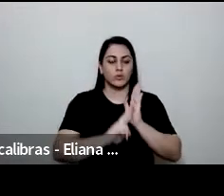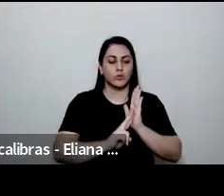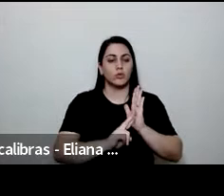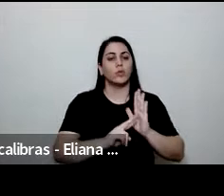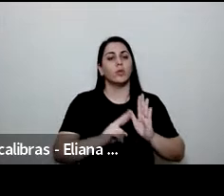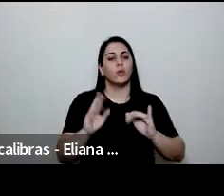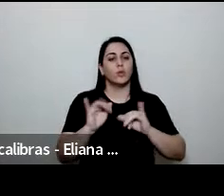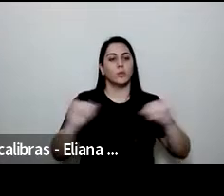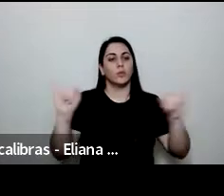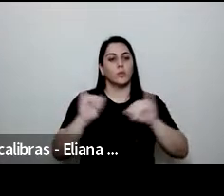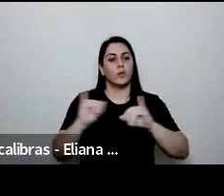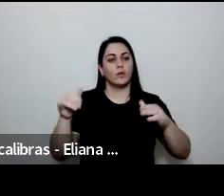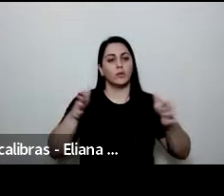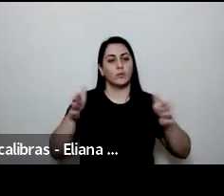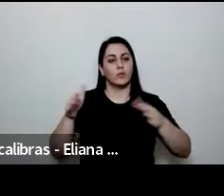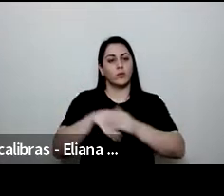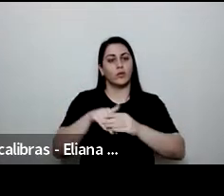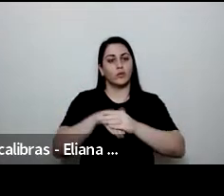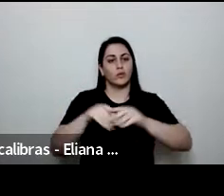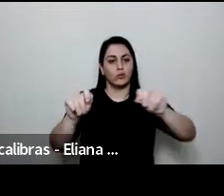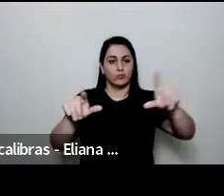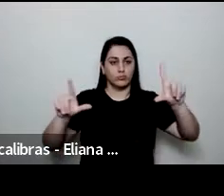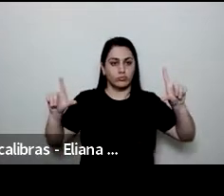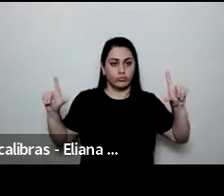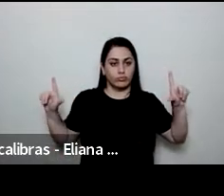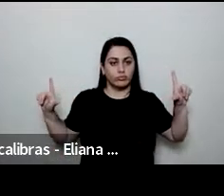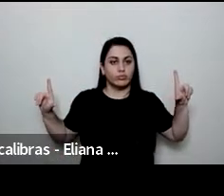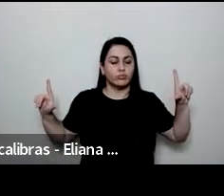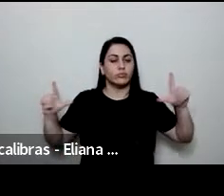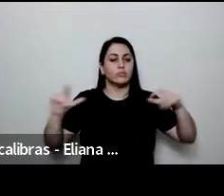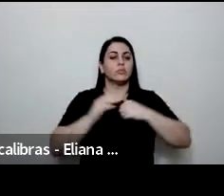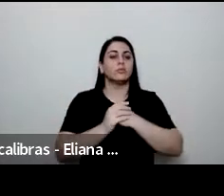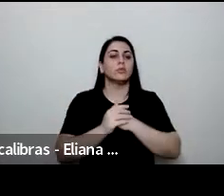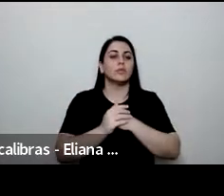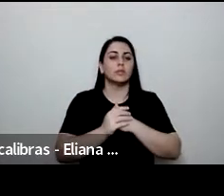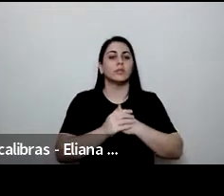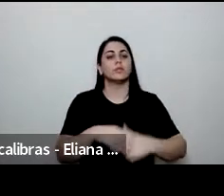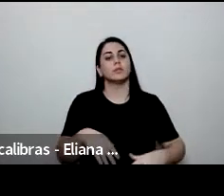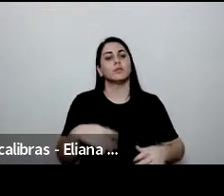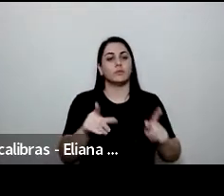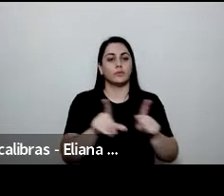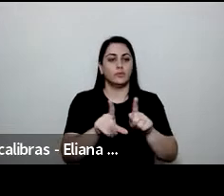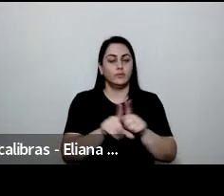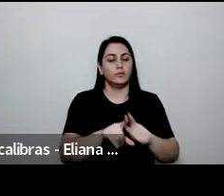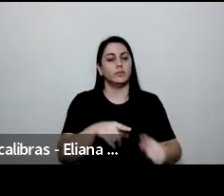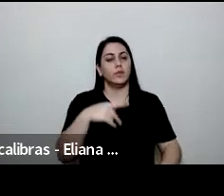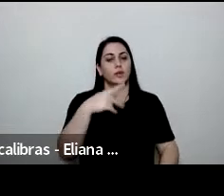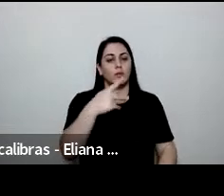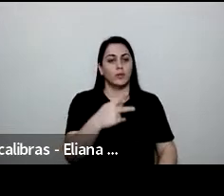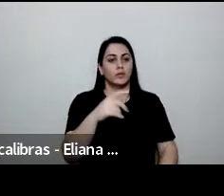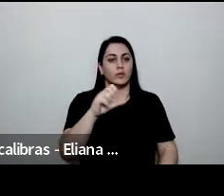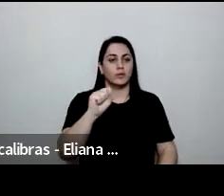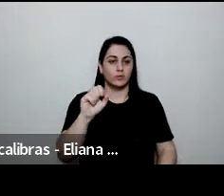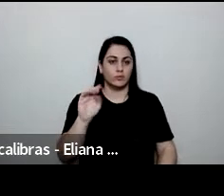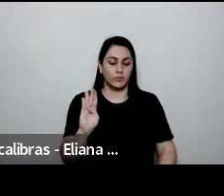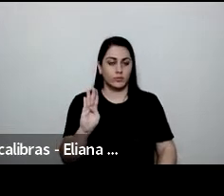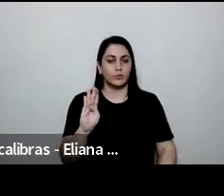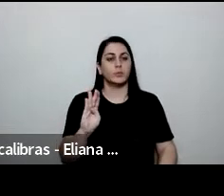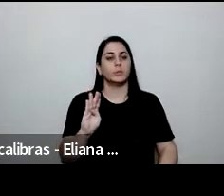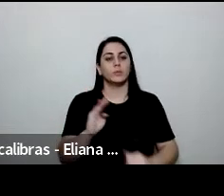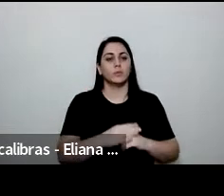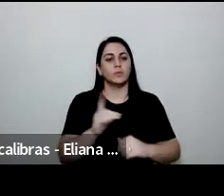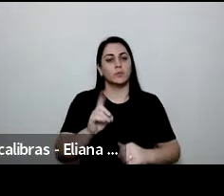política propaganda eleitoral Outdoor representante partido socialista brasileiro diretório estadual